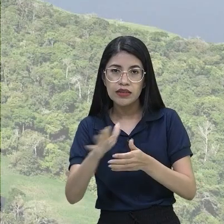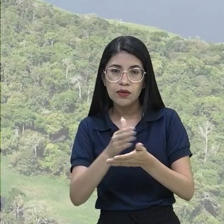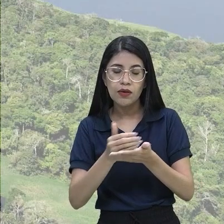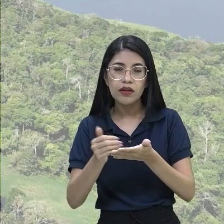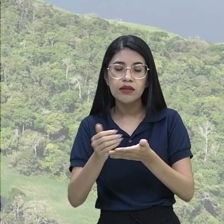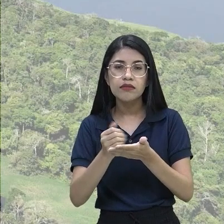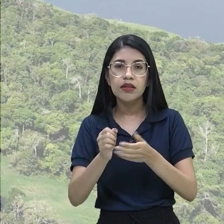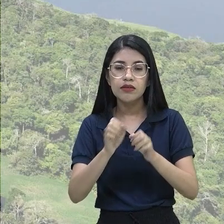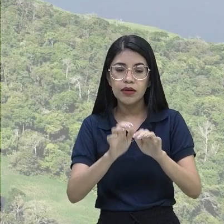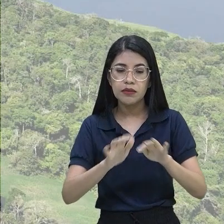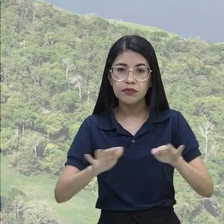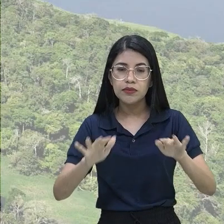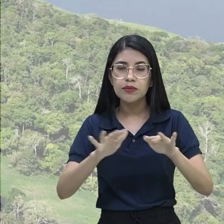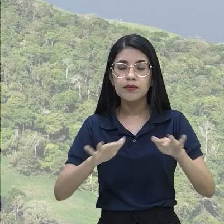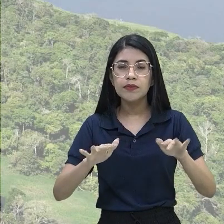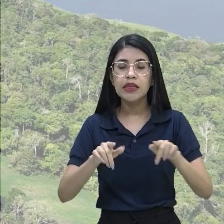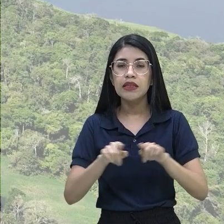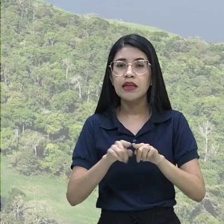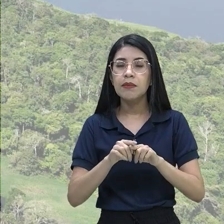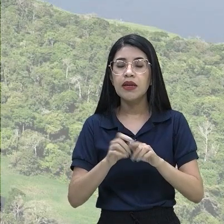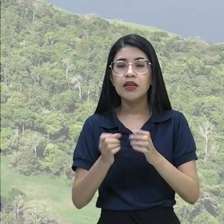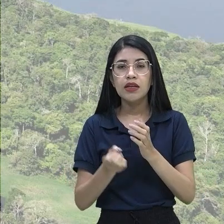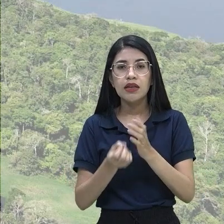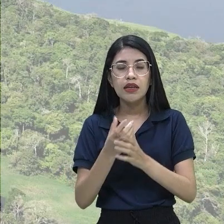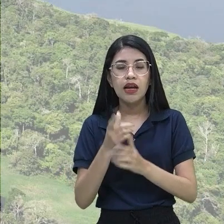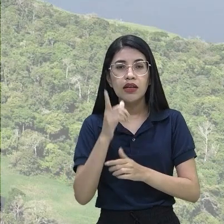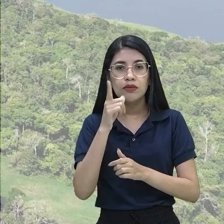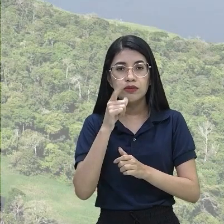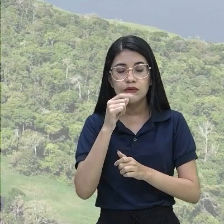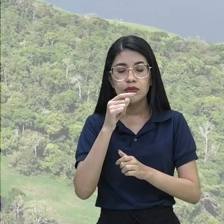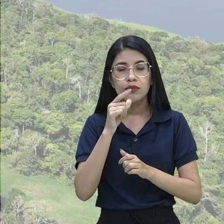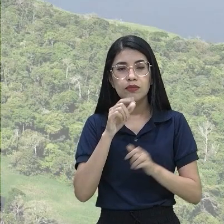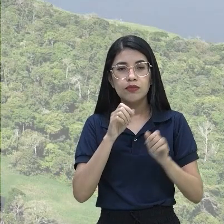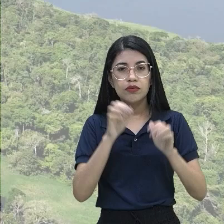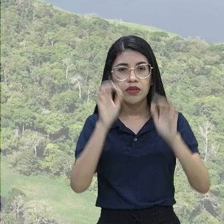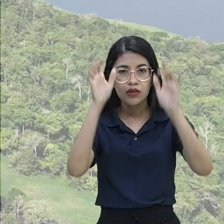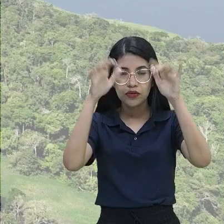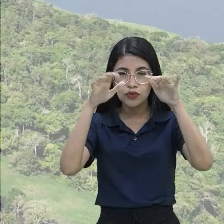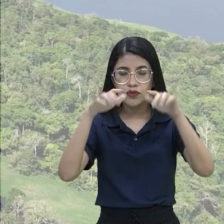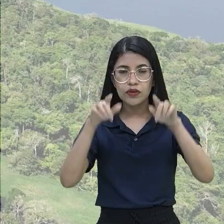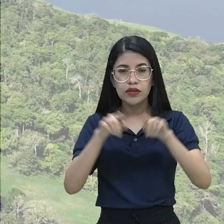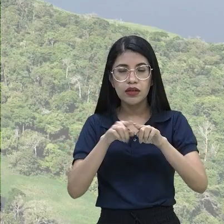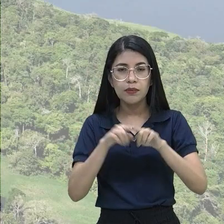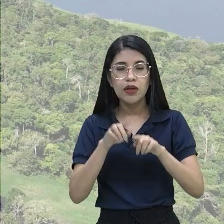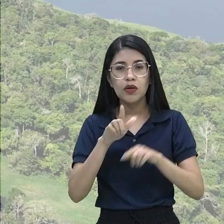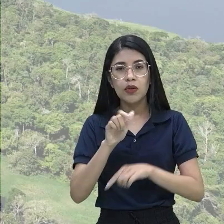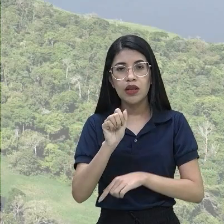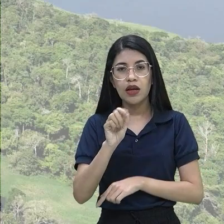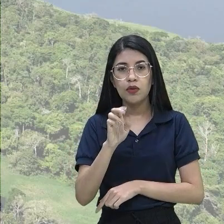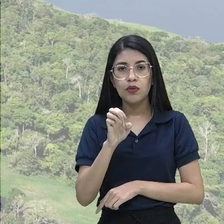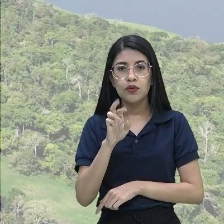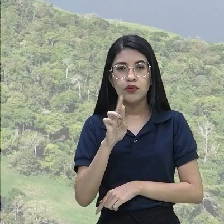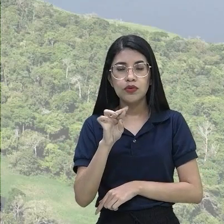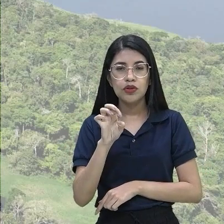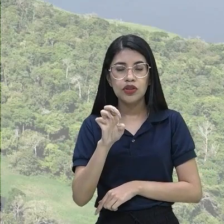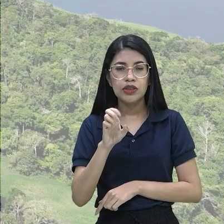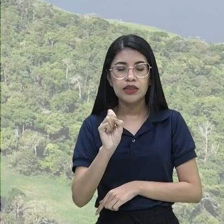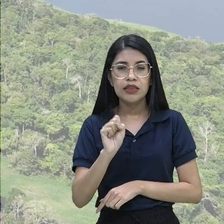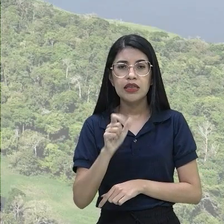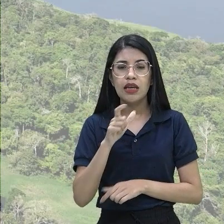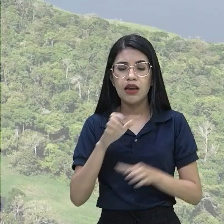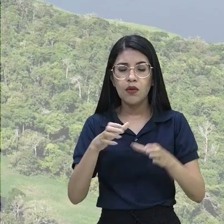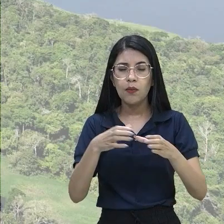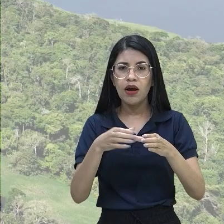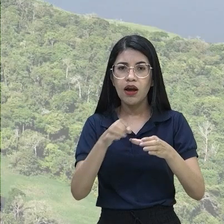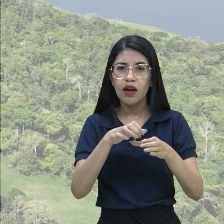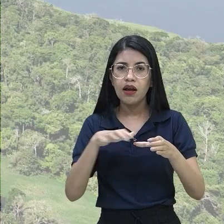gente? De origem fluvial, marinha ou lacustre. Professor, o que é lacustre? São os lagos, tá bom? E o exemplo que é